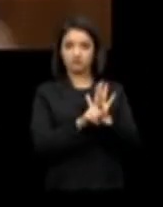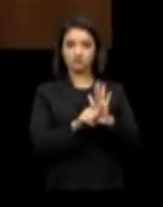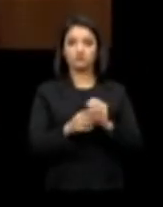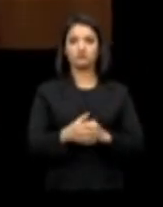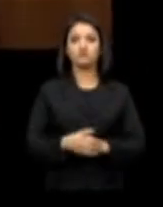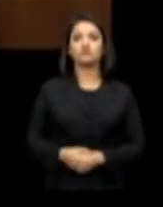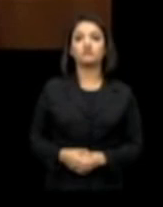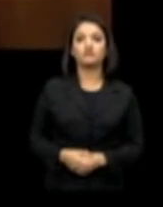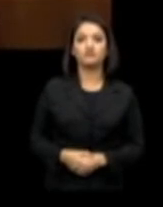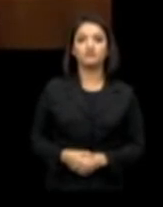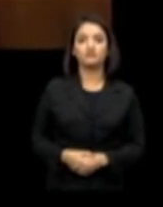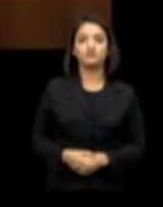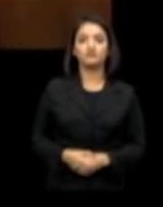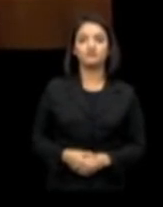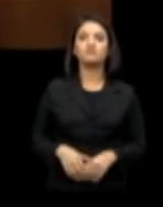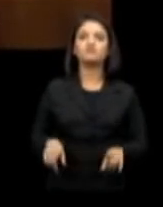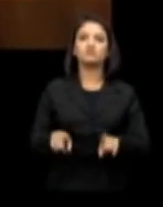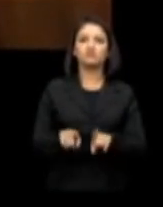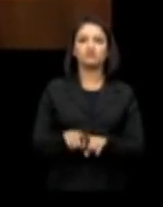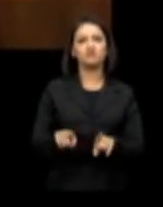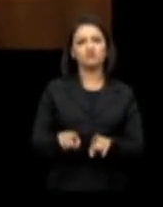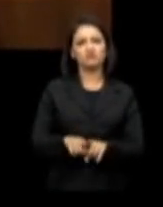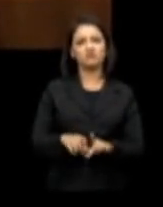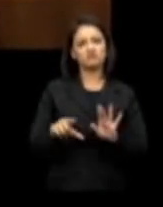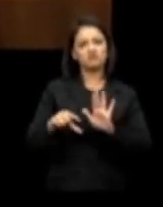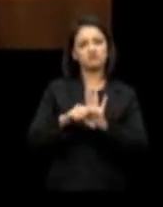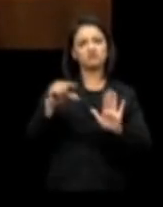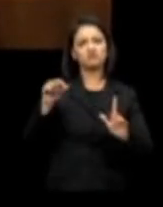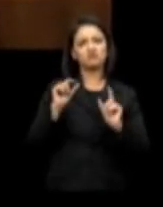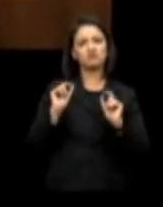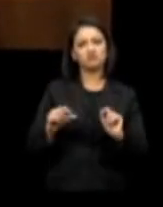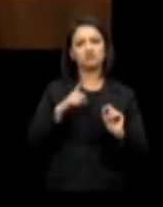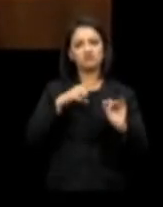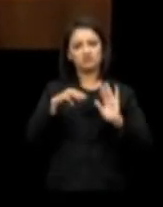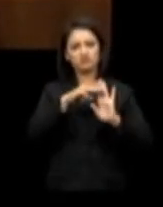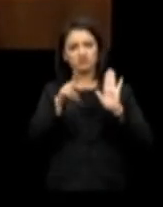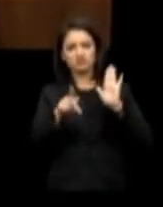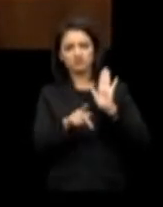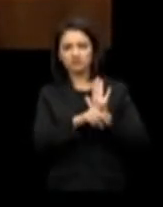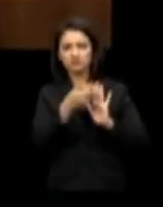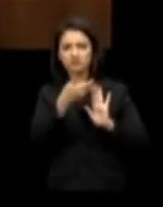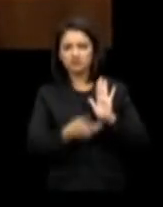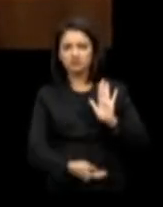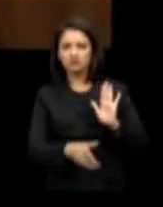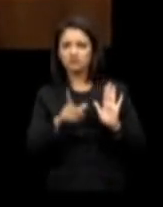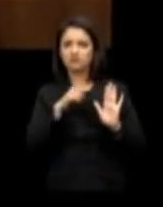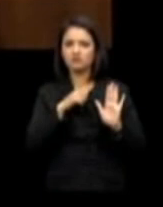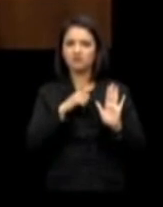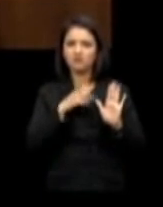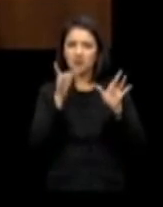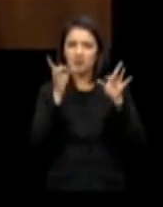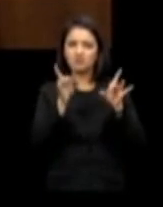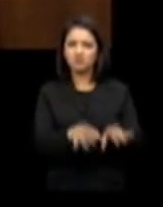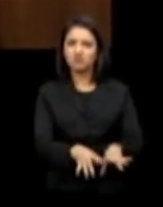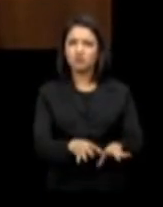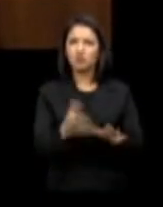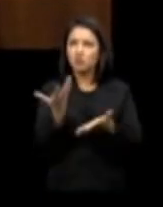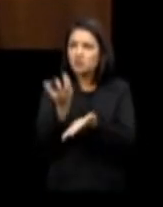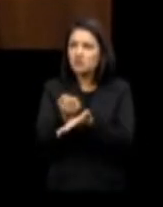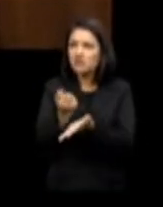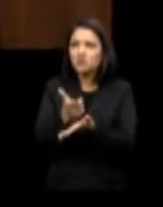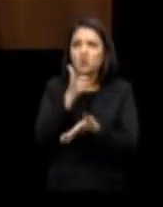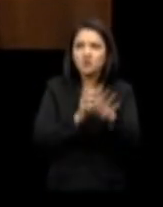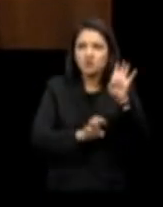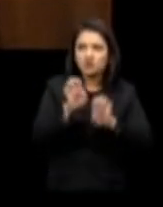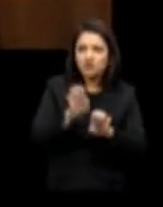presidente, portanto, destacar que a previsão na norma de exclusão das bases de dados após a realização das estatísticas